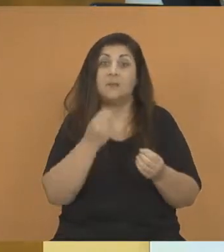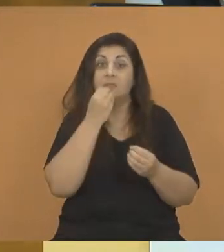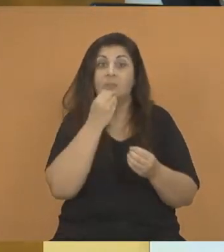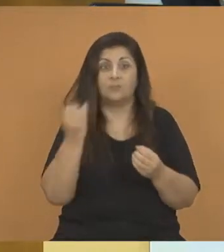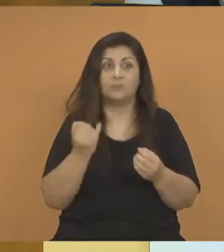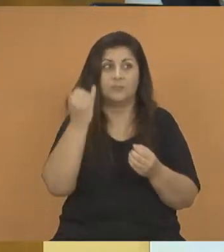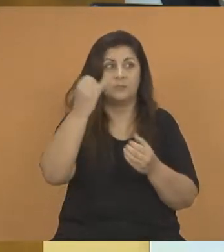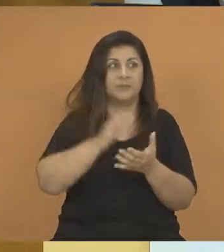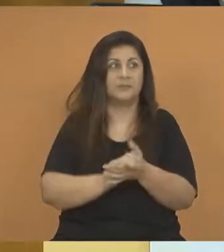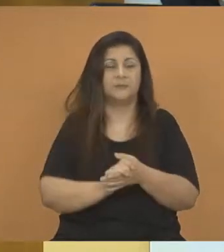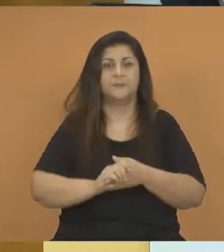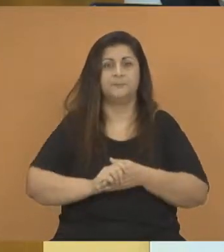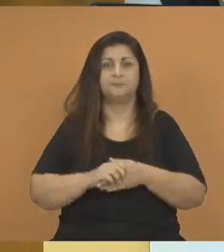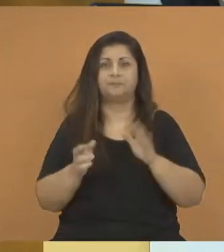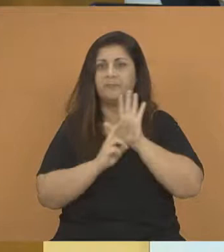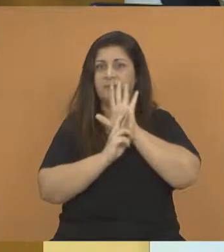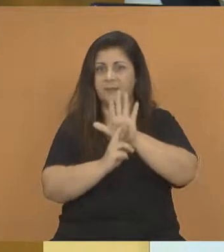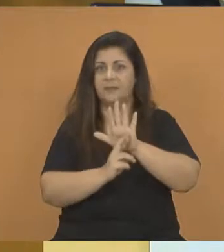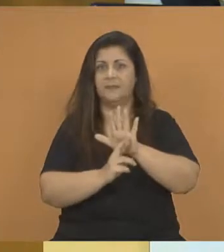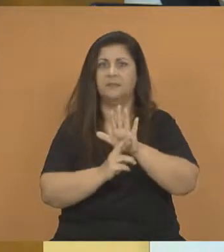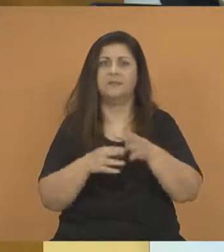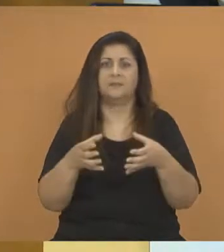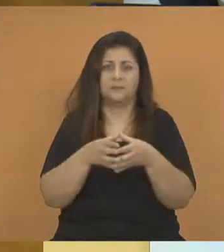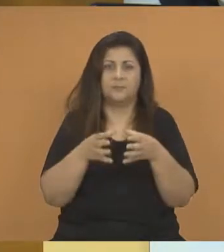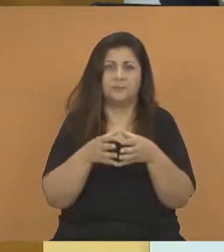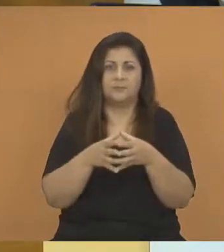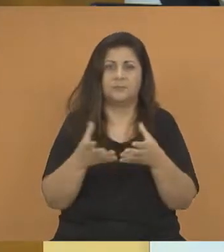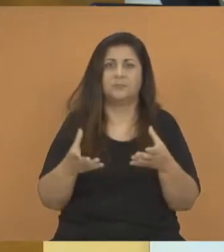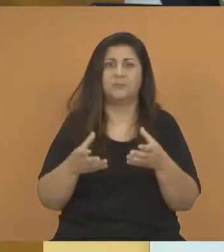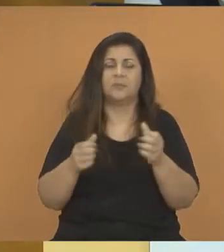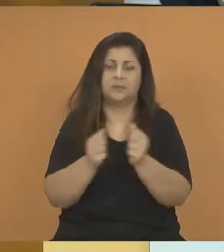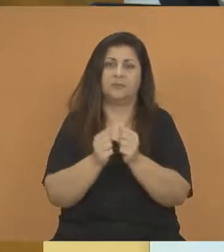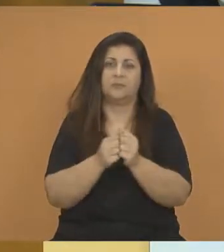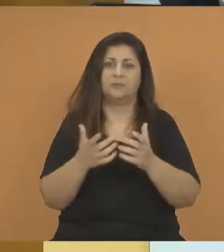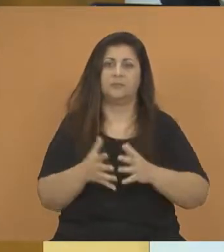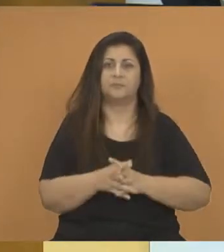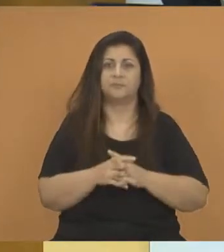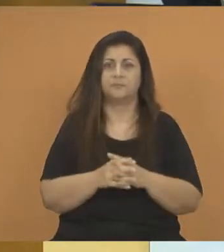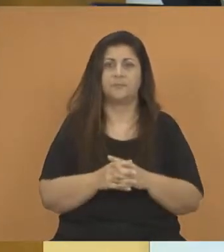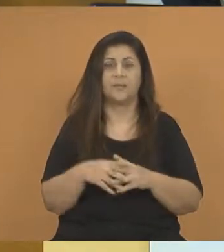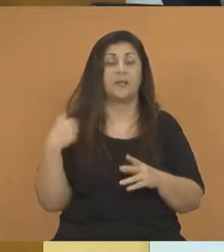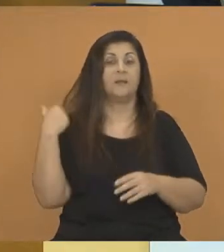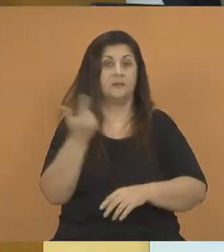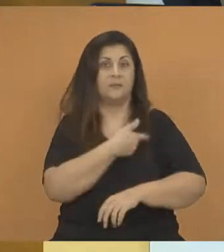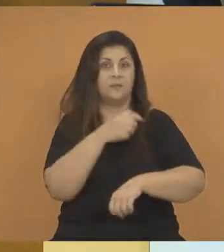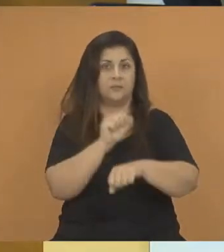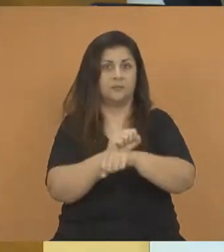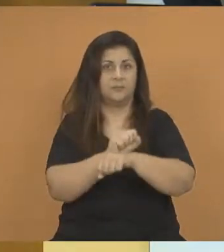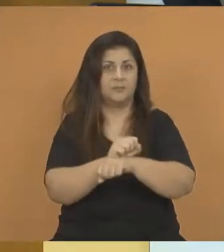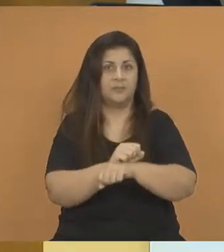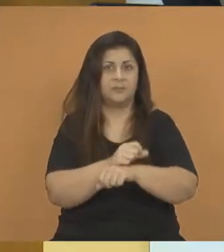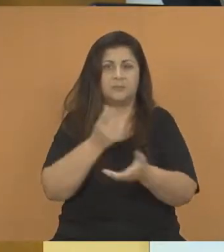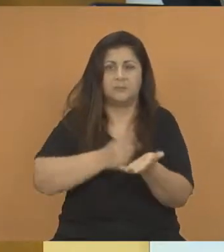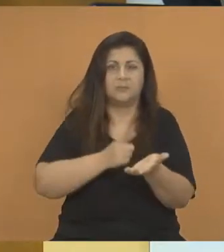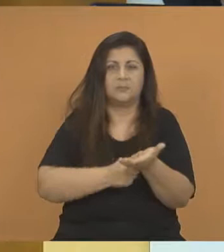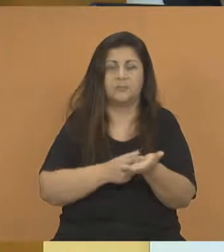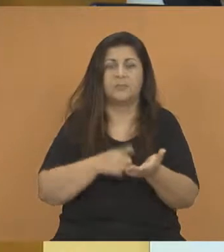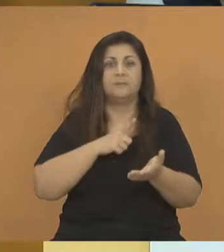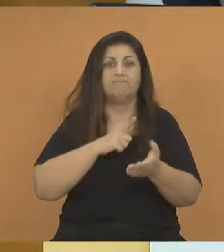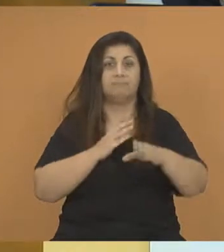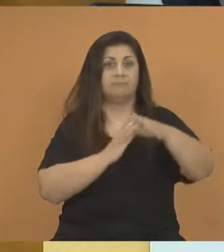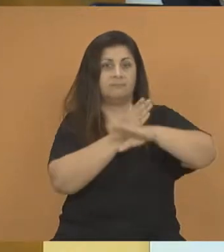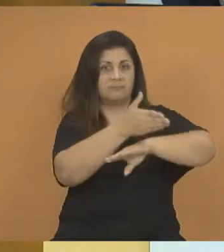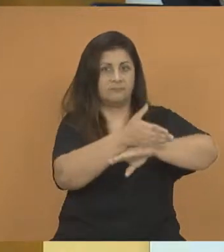os mais variados representantes da classe estejam envolvidos. Então, esperamos que os presentes projetos mereçam a